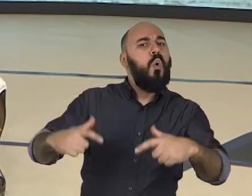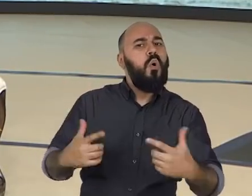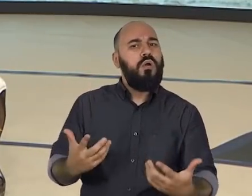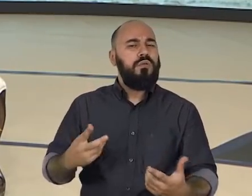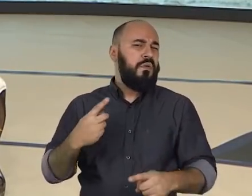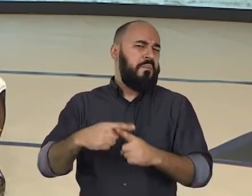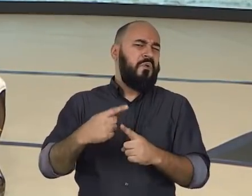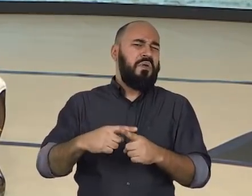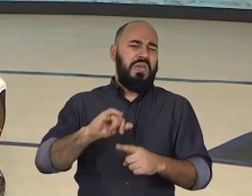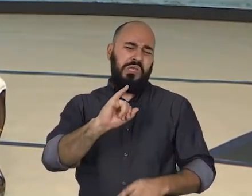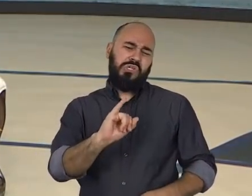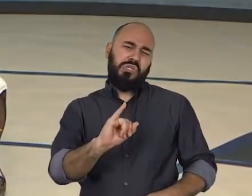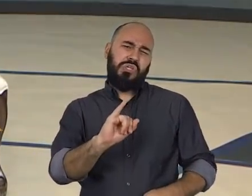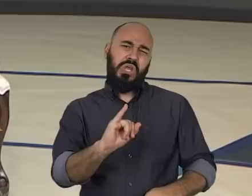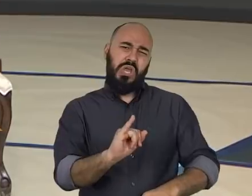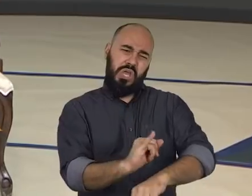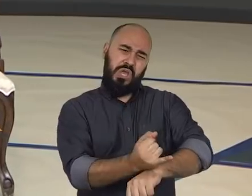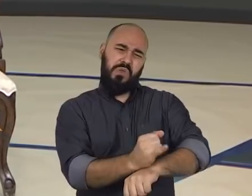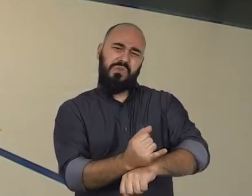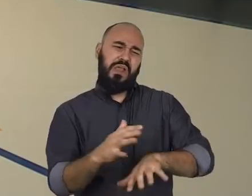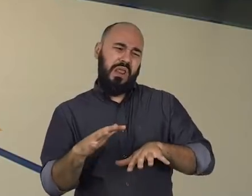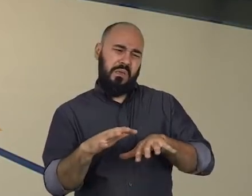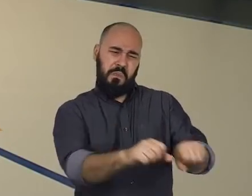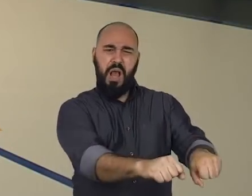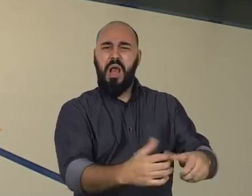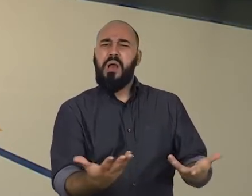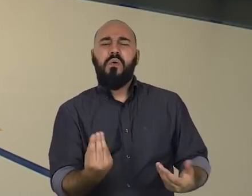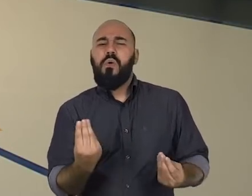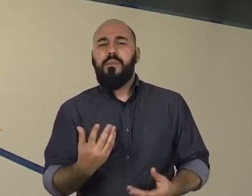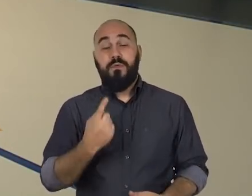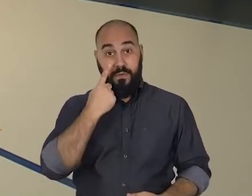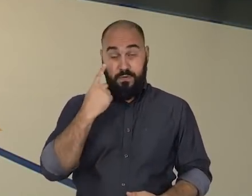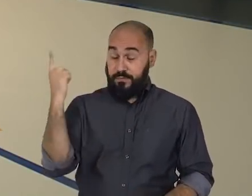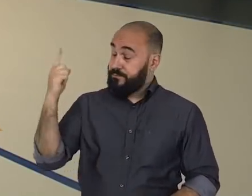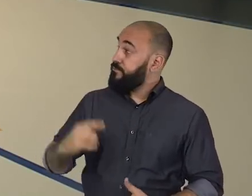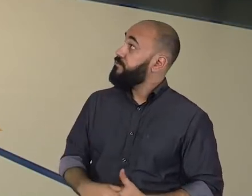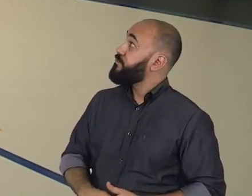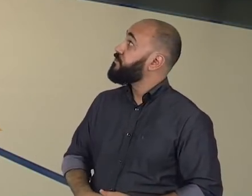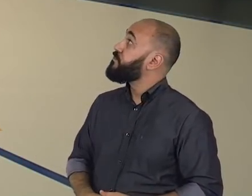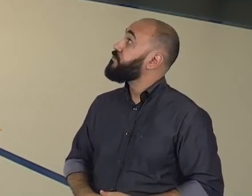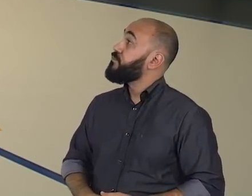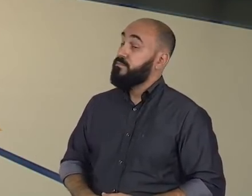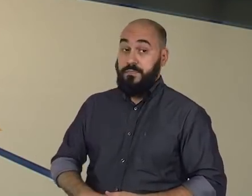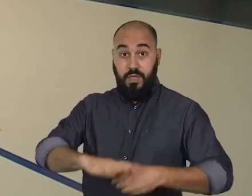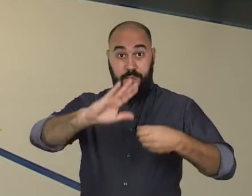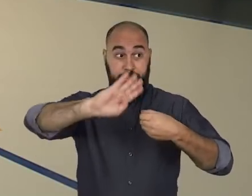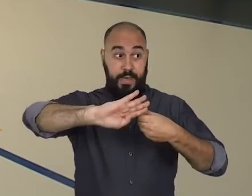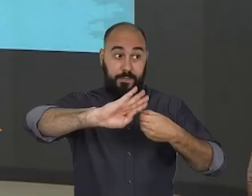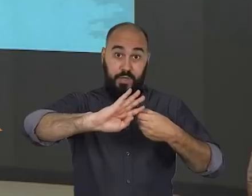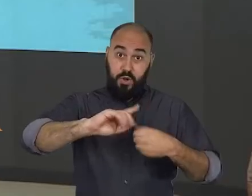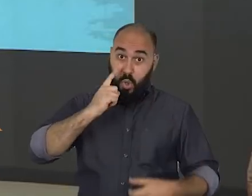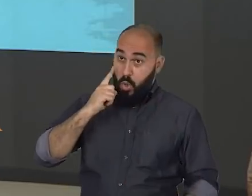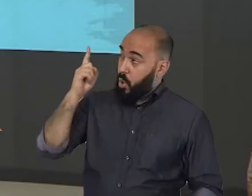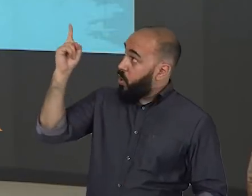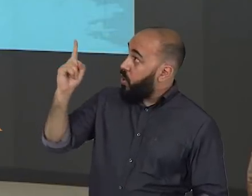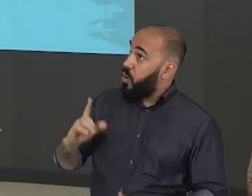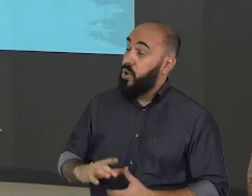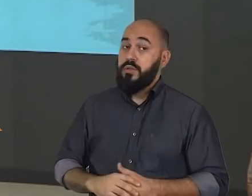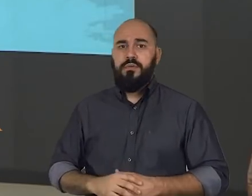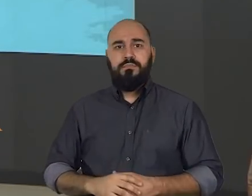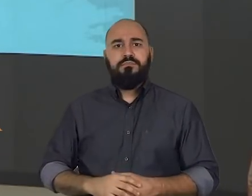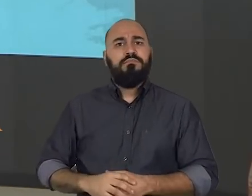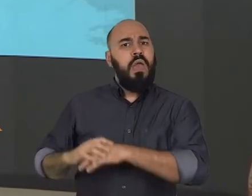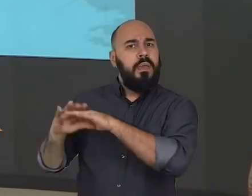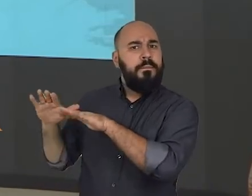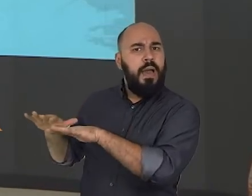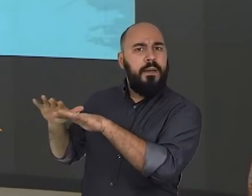ver com tudo isso. Vamos ver aqui na tela. Esta é a rota. Nabucodonosor, então, sai da Babilônia até Carquemes, que, como eu falei com